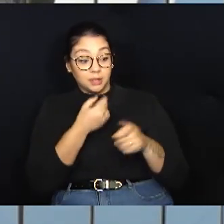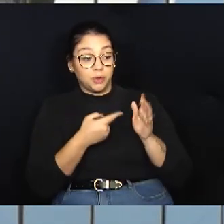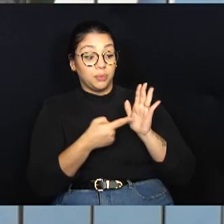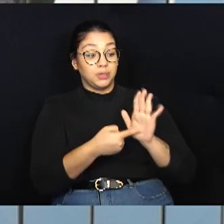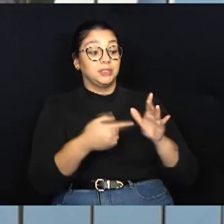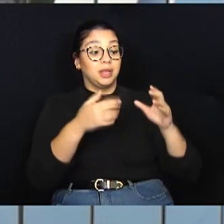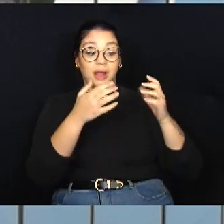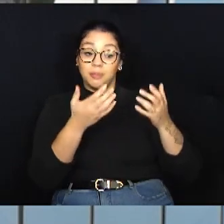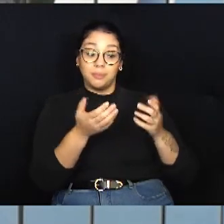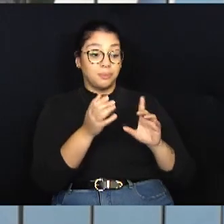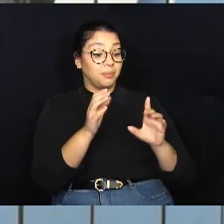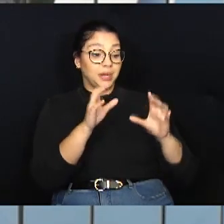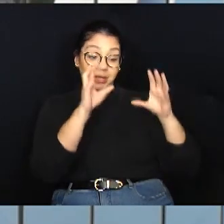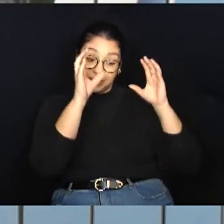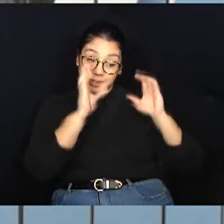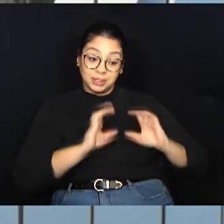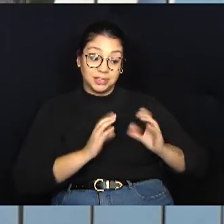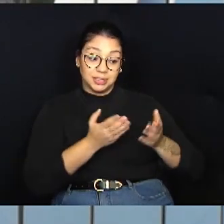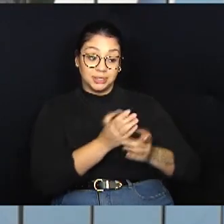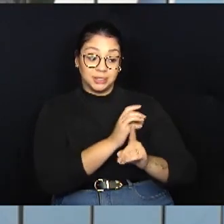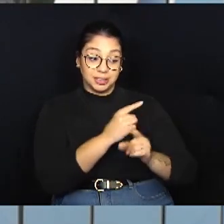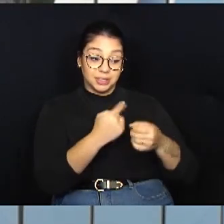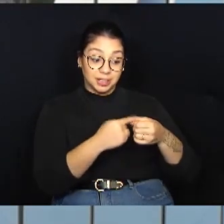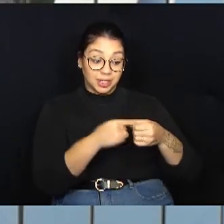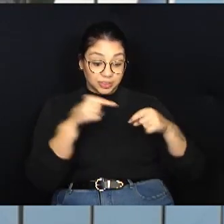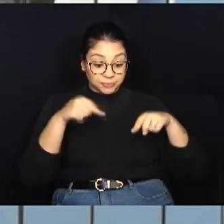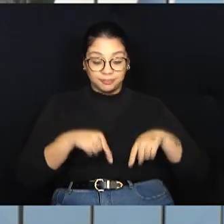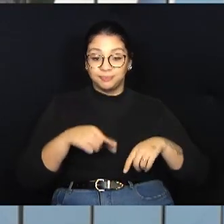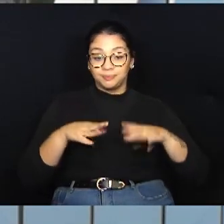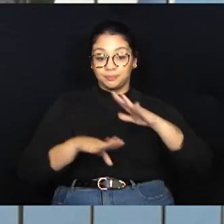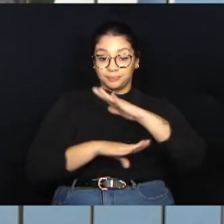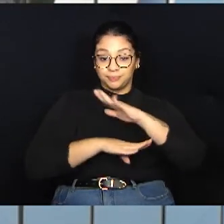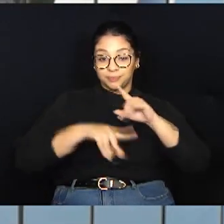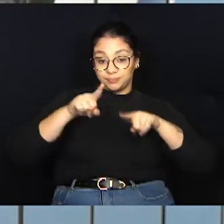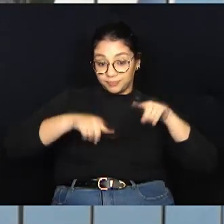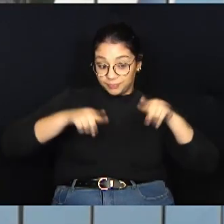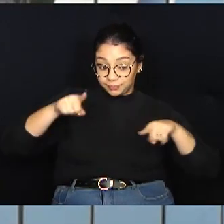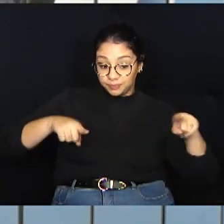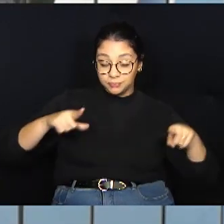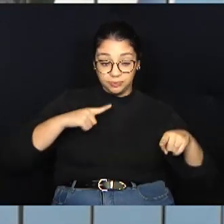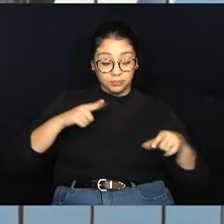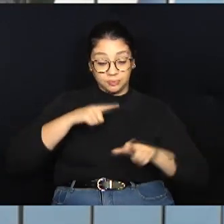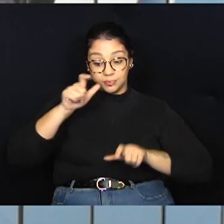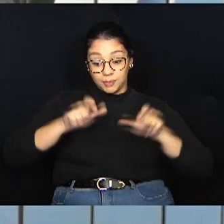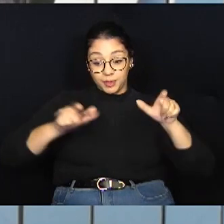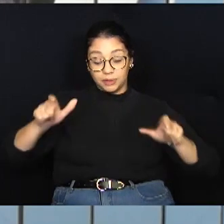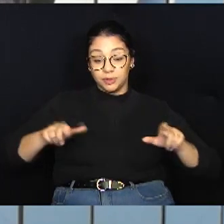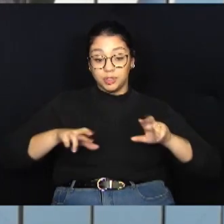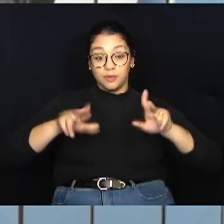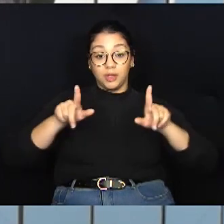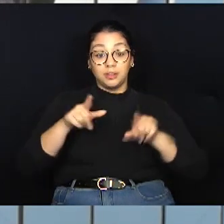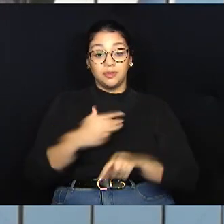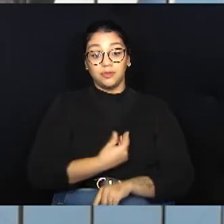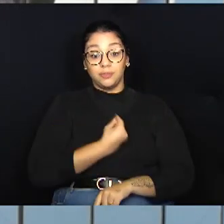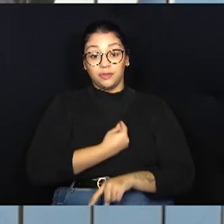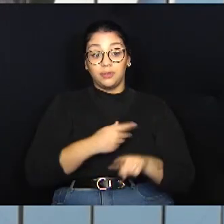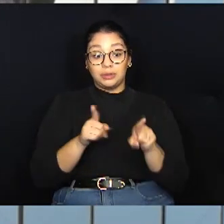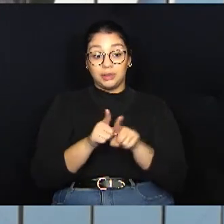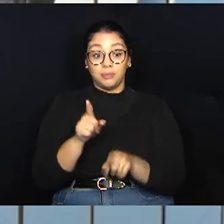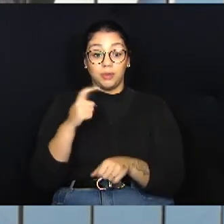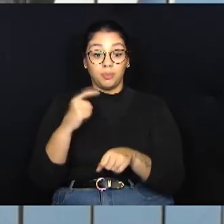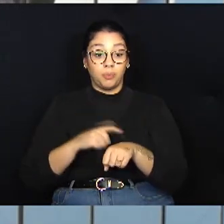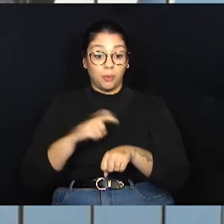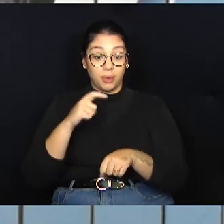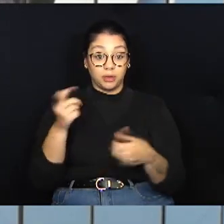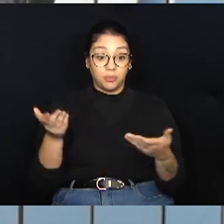vários aspectos. E aqui é uma casa muito plural, muito díspare. Nós vivenciamos também um momento na sociedade